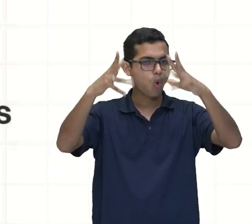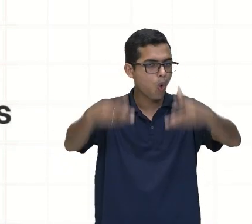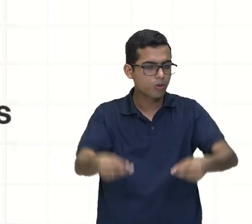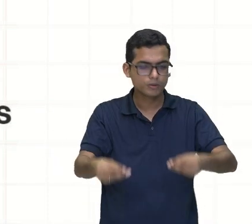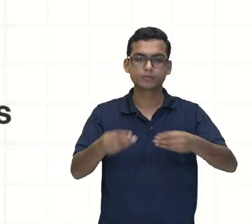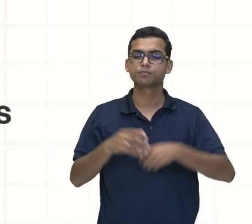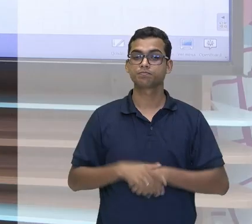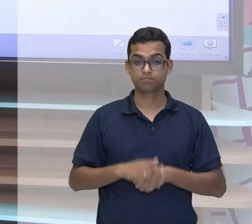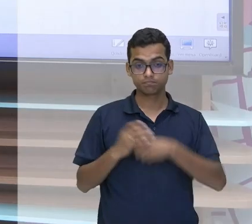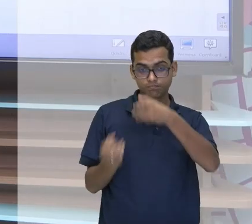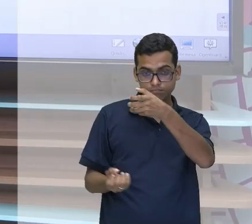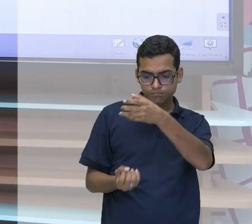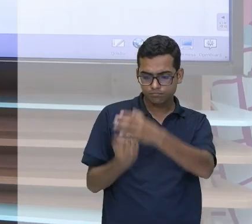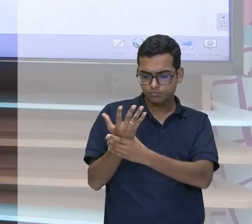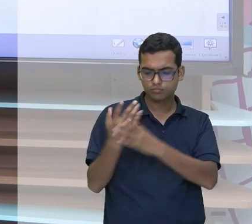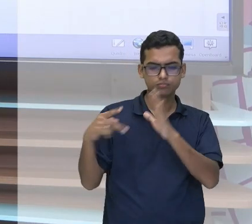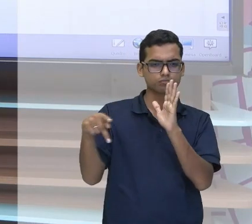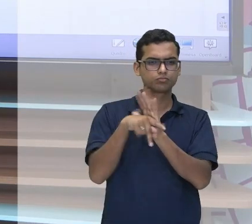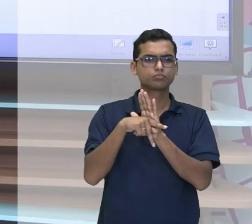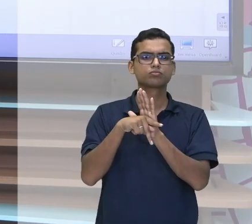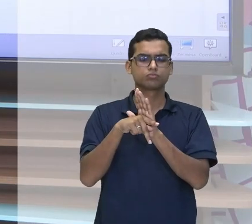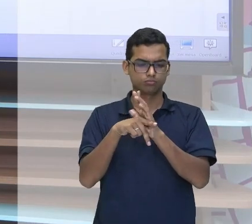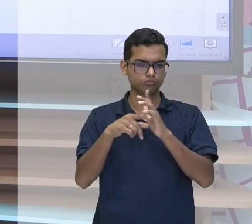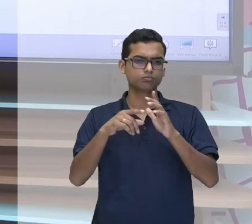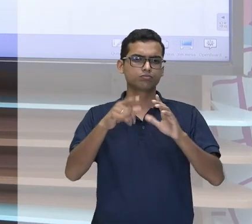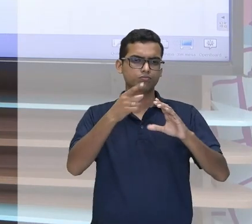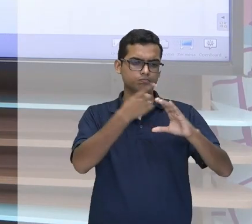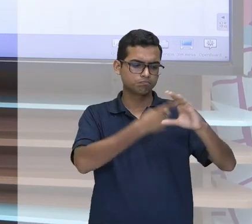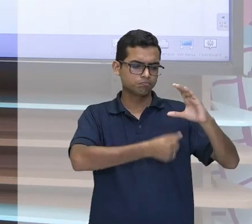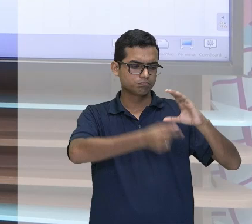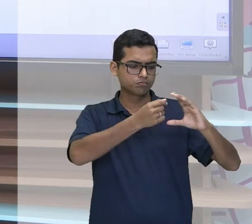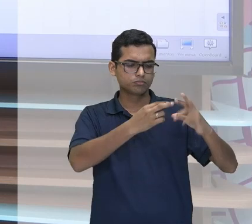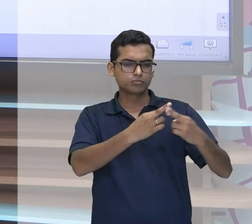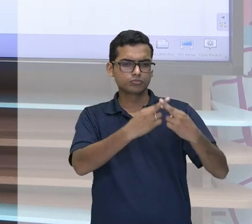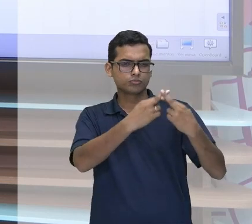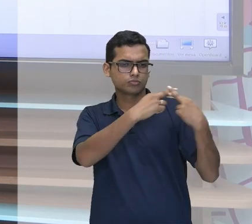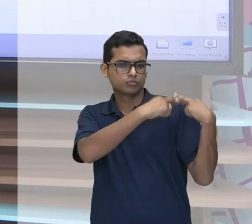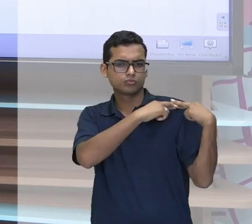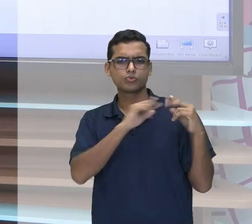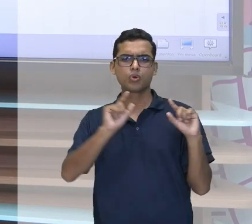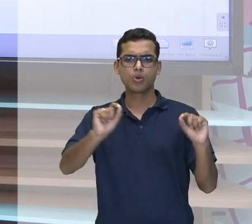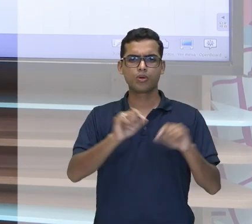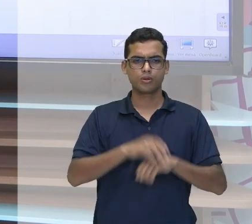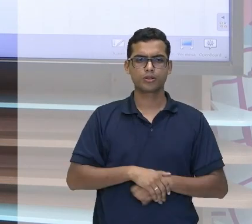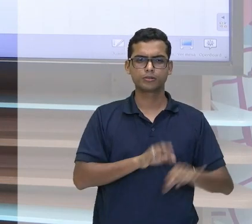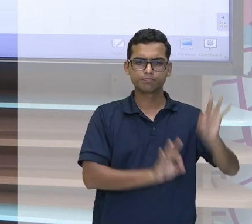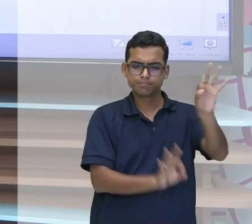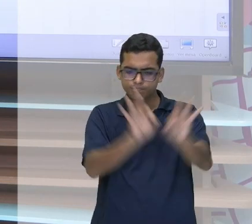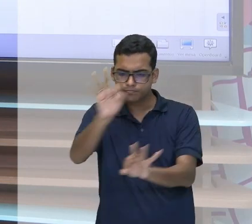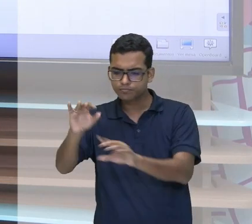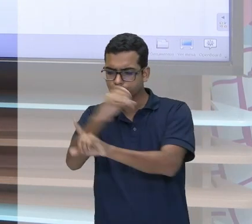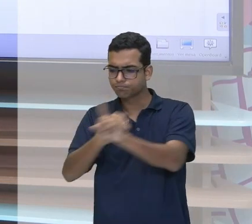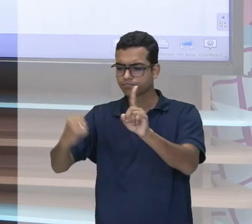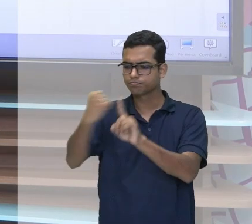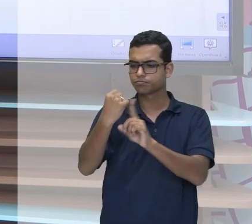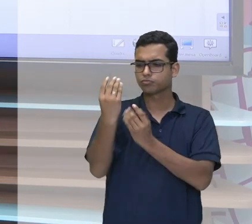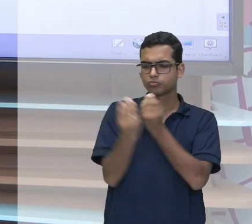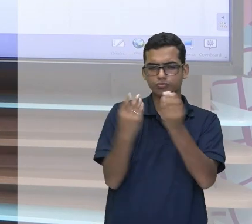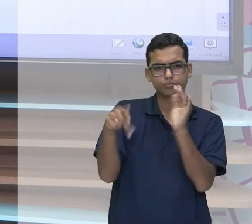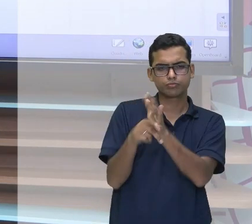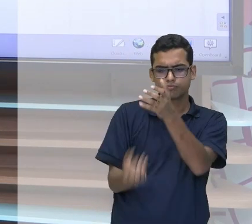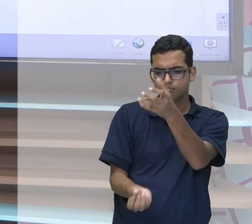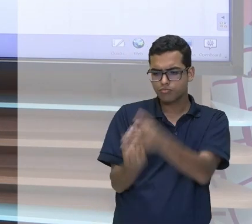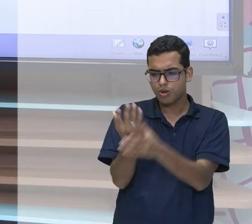modo de produção capitalista ele é responsável. Além de organizar a forma como a sociedade vai produzir